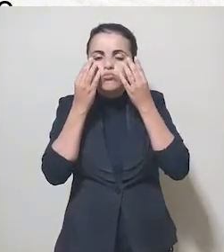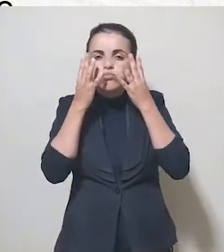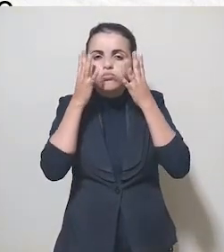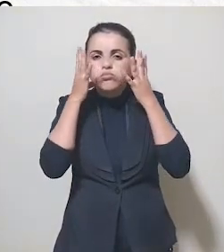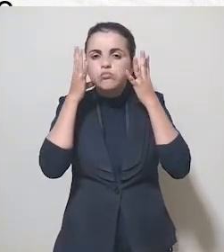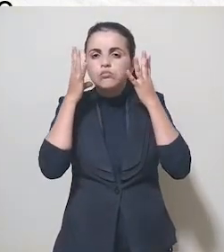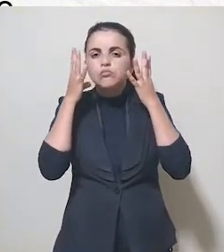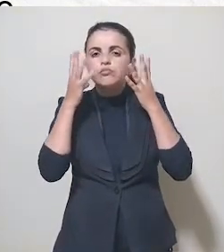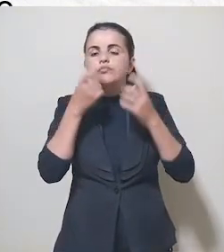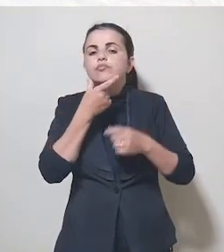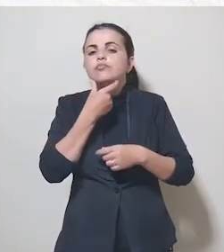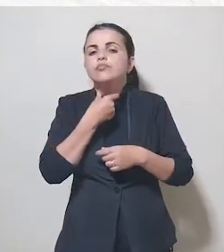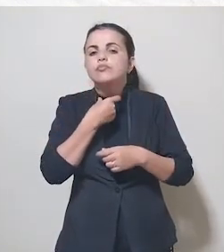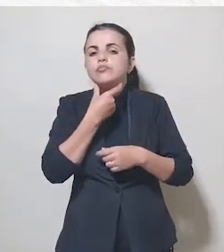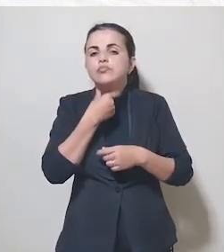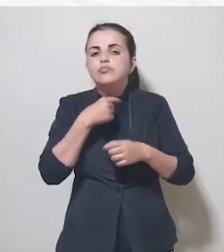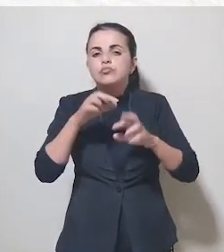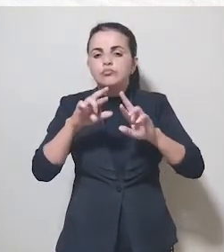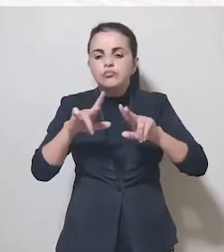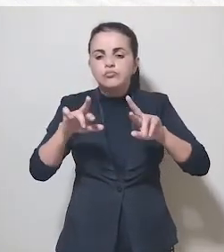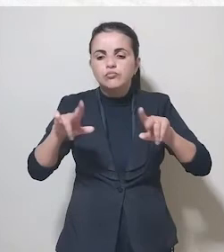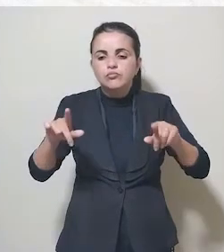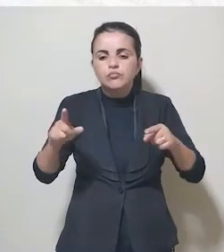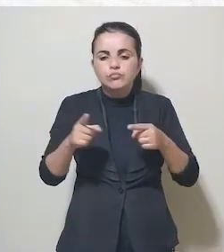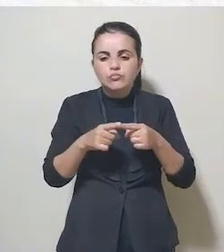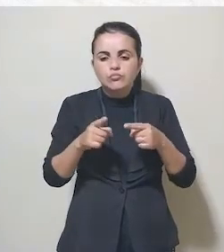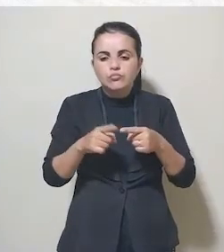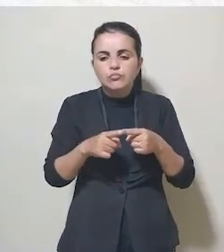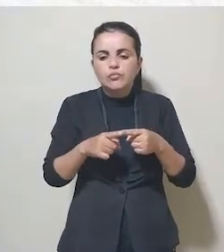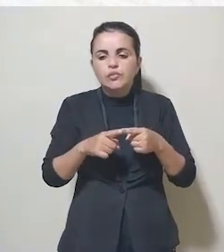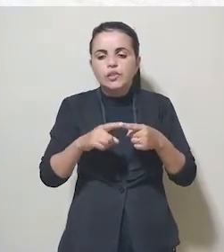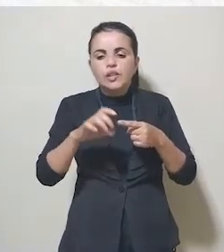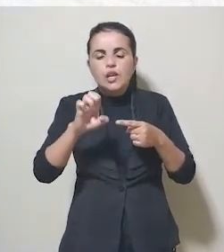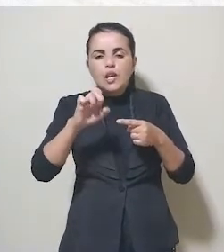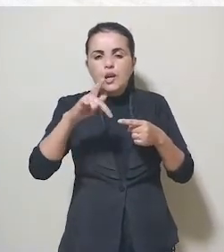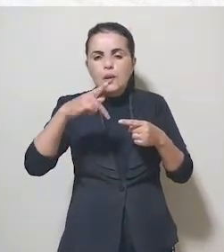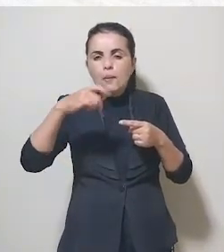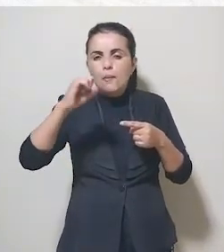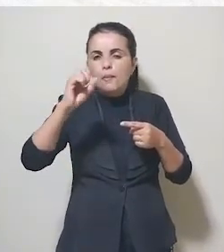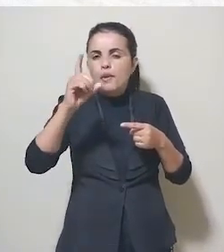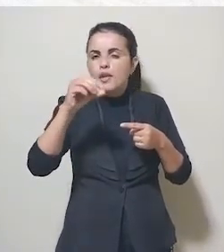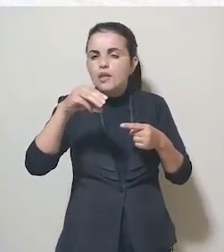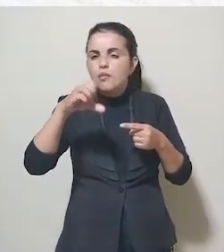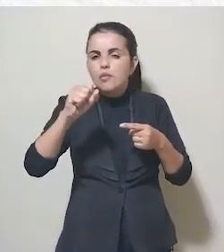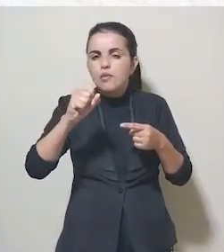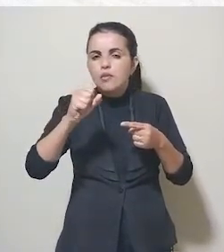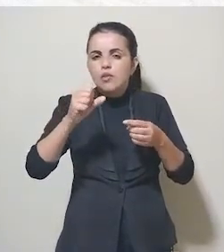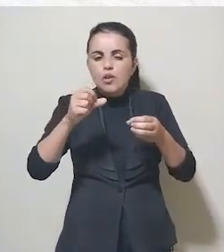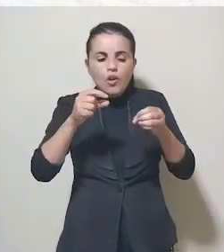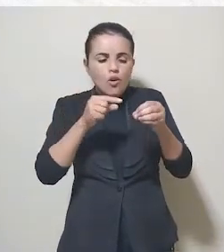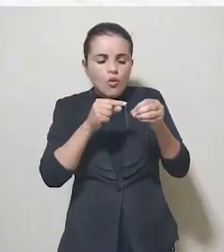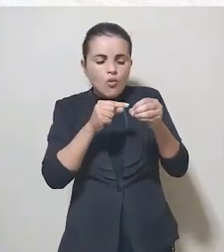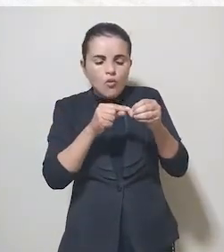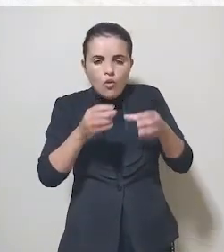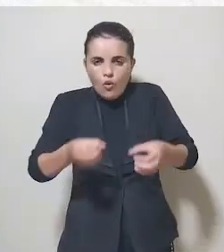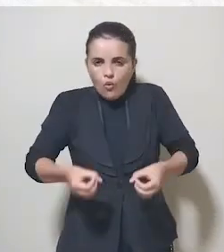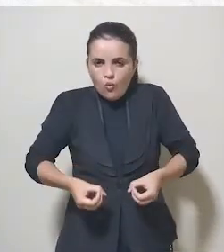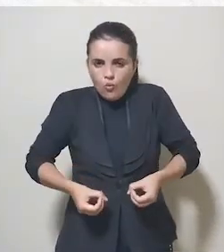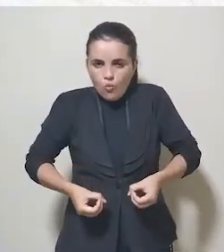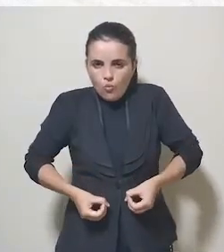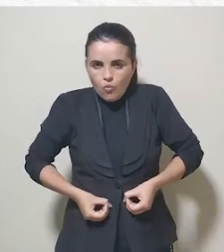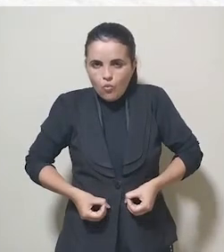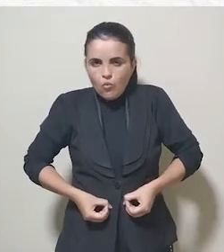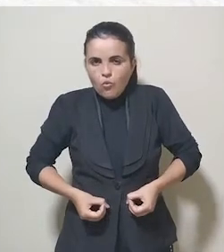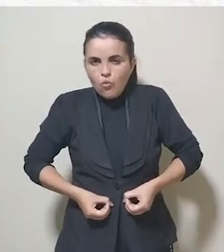voz, entre outros. A gente tem o epidídimo, que ele fica em cima do testículo. O epidídimo, eles são canais